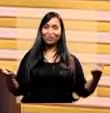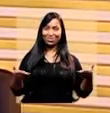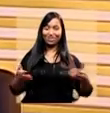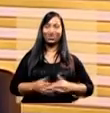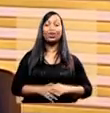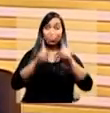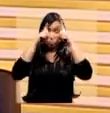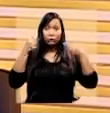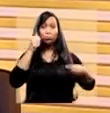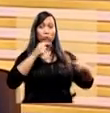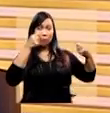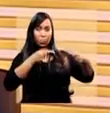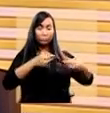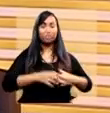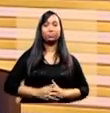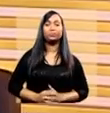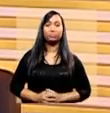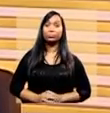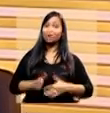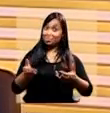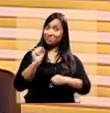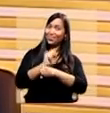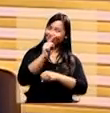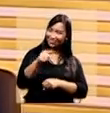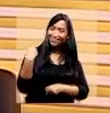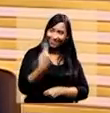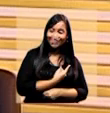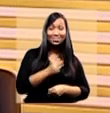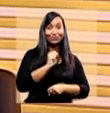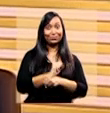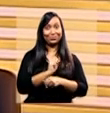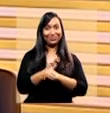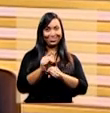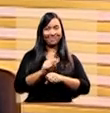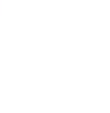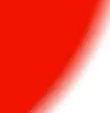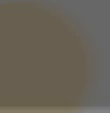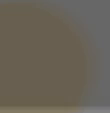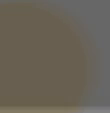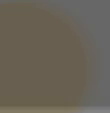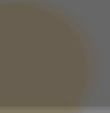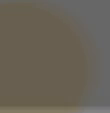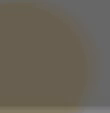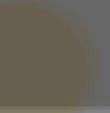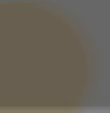tão sério, a violência contra a mulher. Fique com a gente, não saia daí, a gente volta já já.